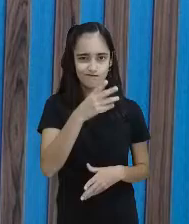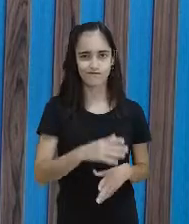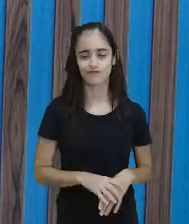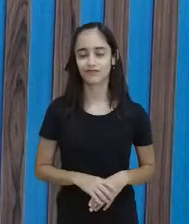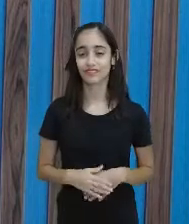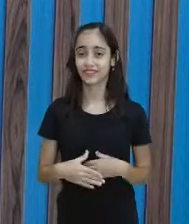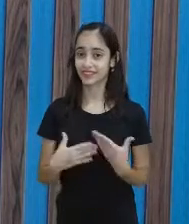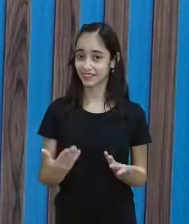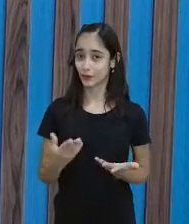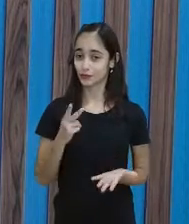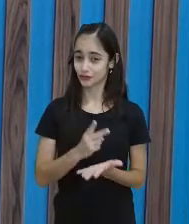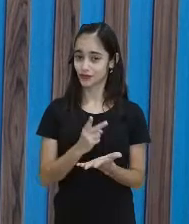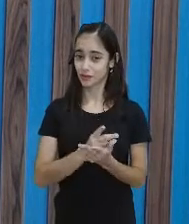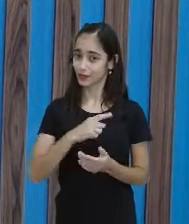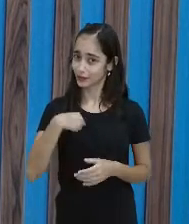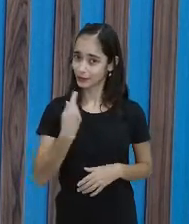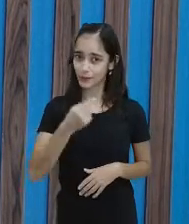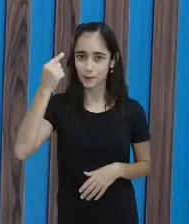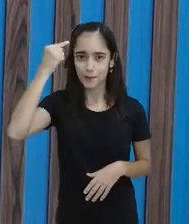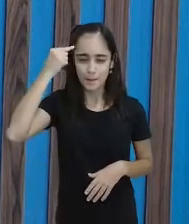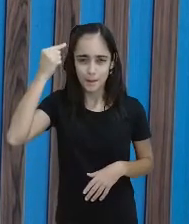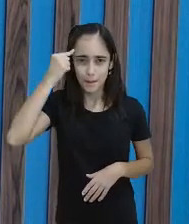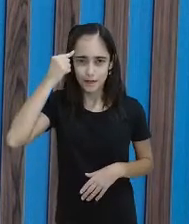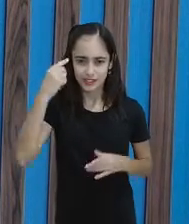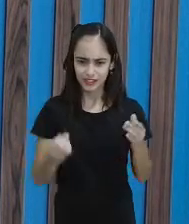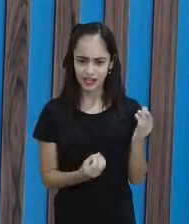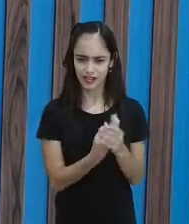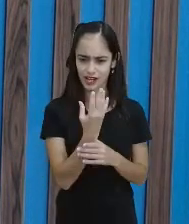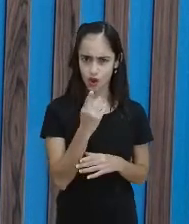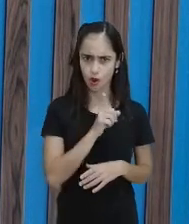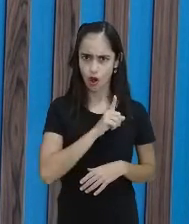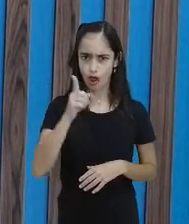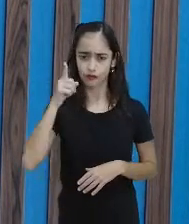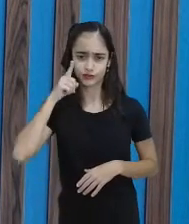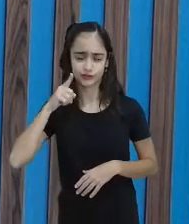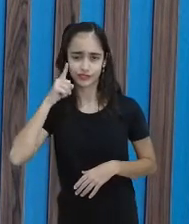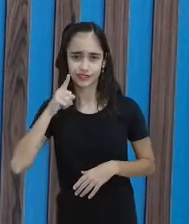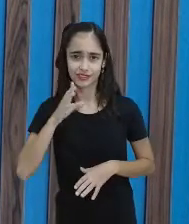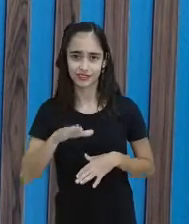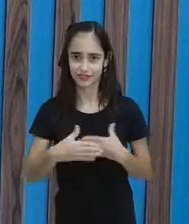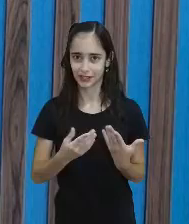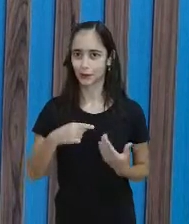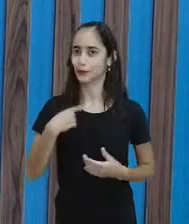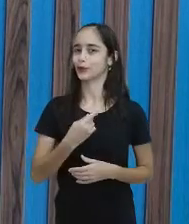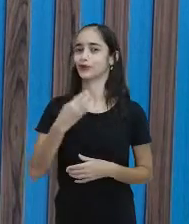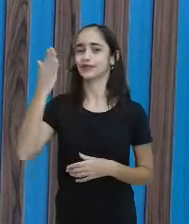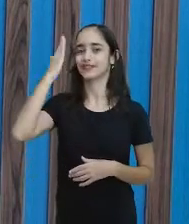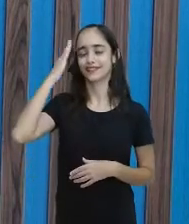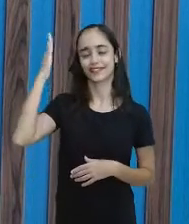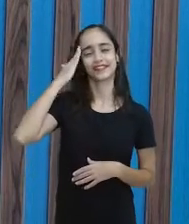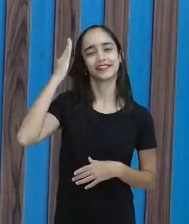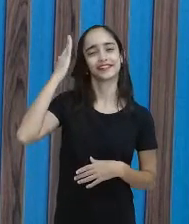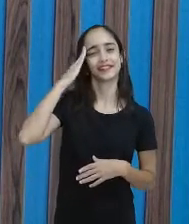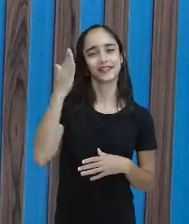gente começa a entender muita coisa. Além de que, lá nos Estados Unidos, o investimento no esporte